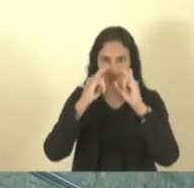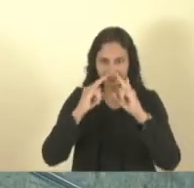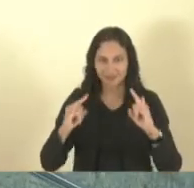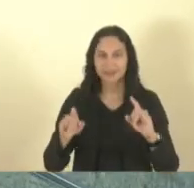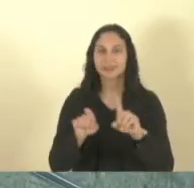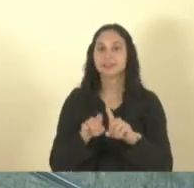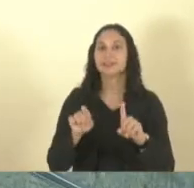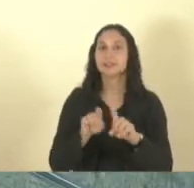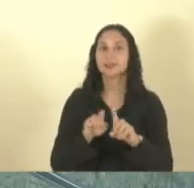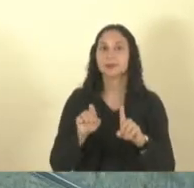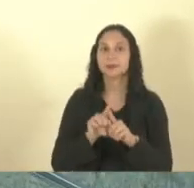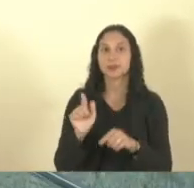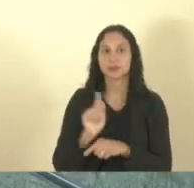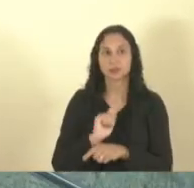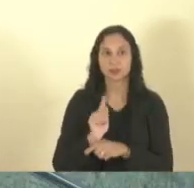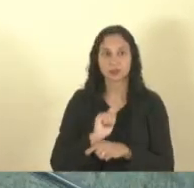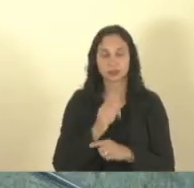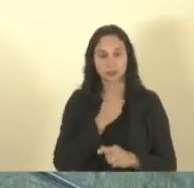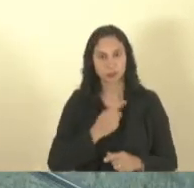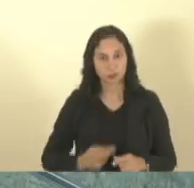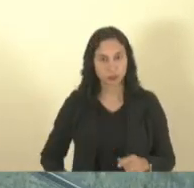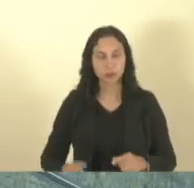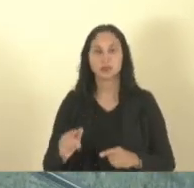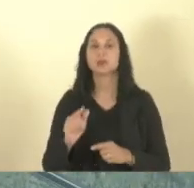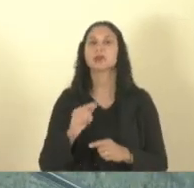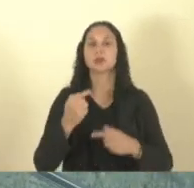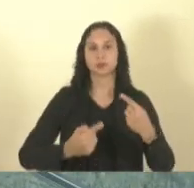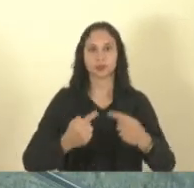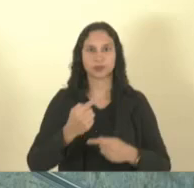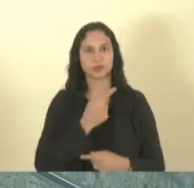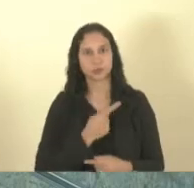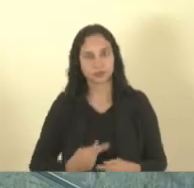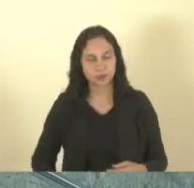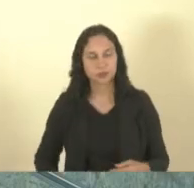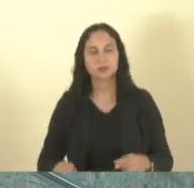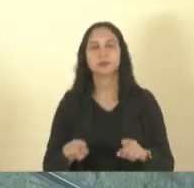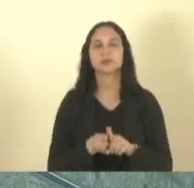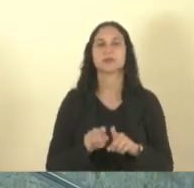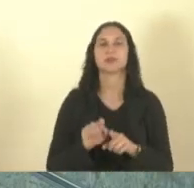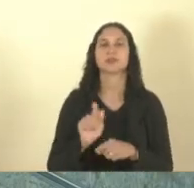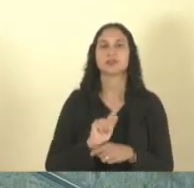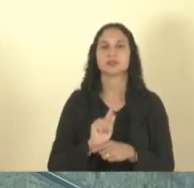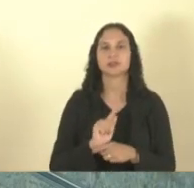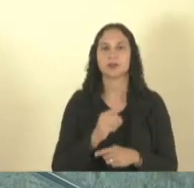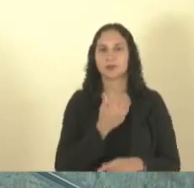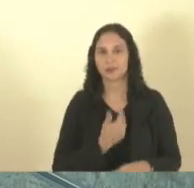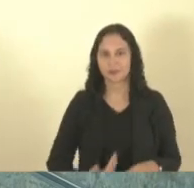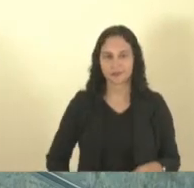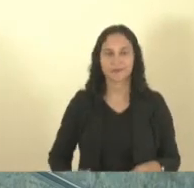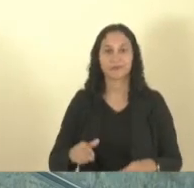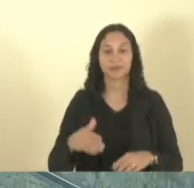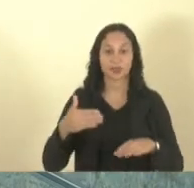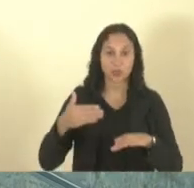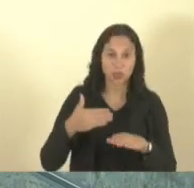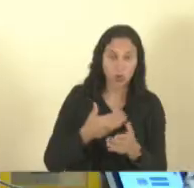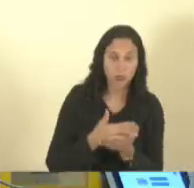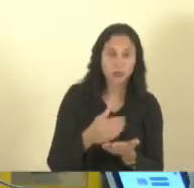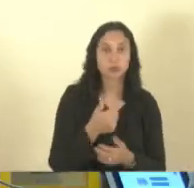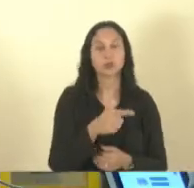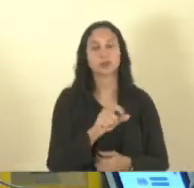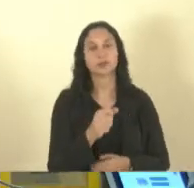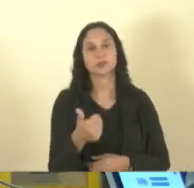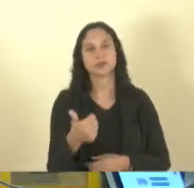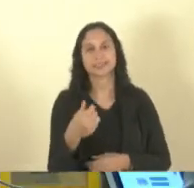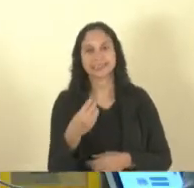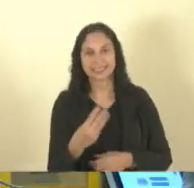Pública e Administração Pública, Planejamento e Gestão Governamental. Ingressou no serviço público no ano de 2013, na